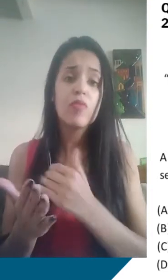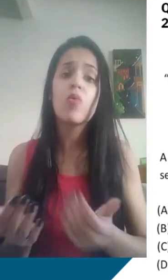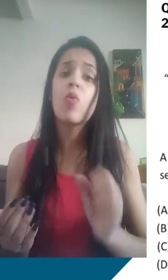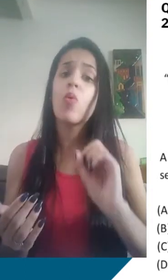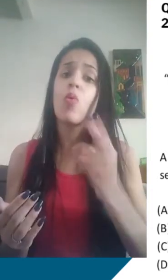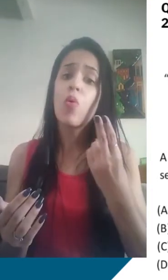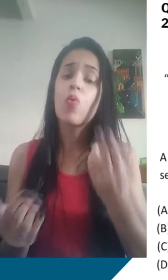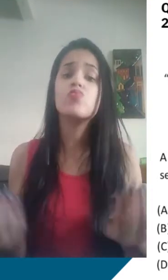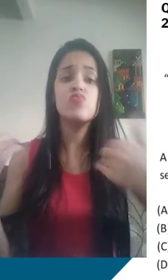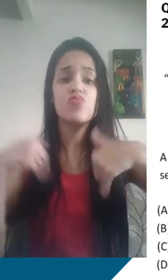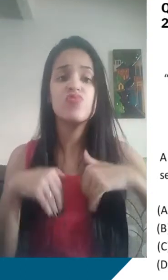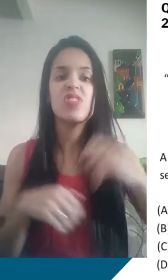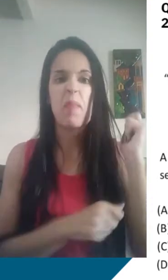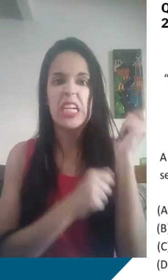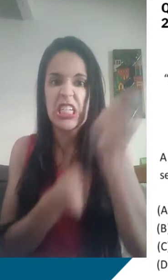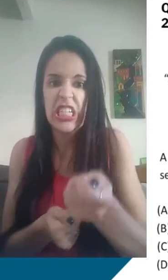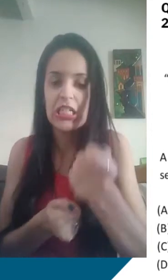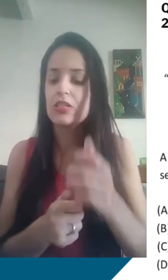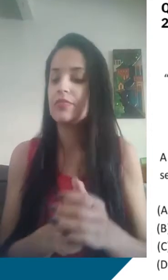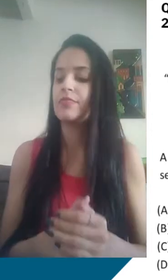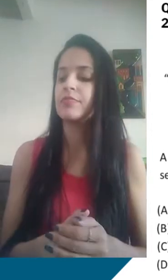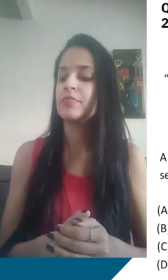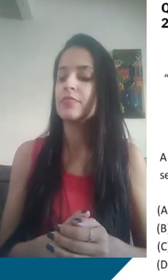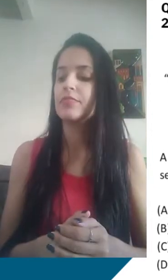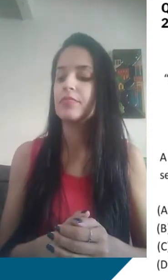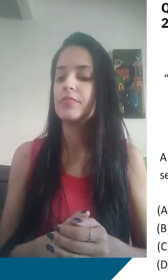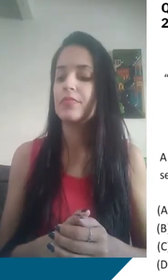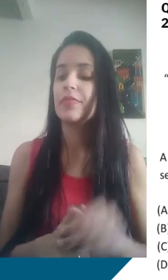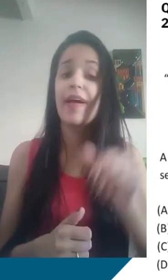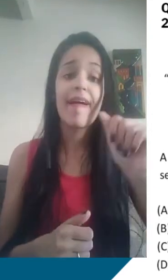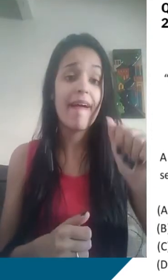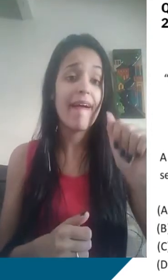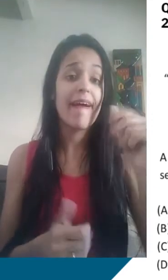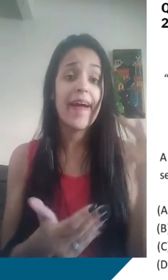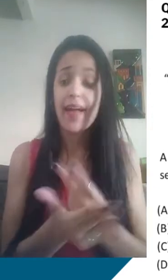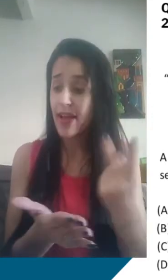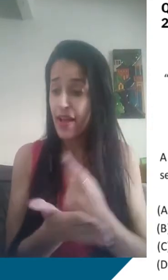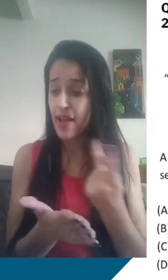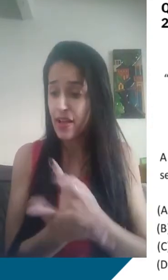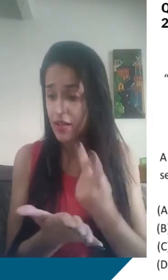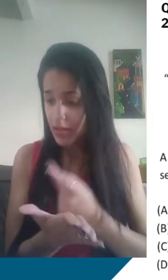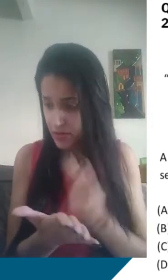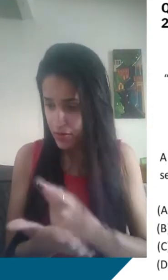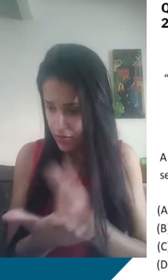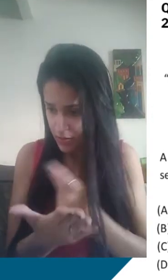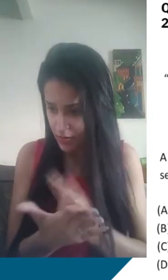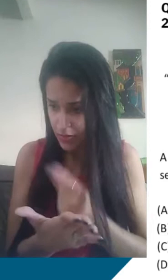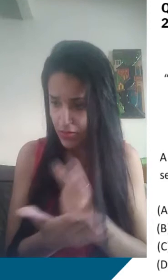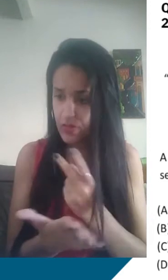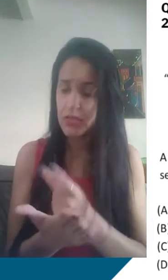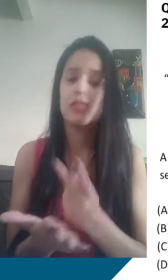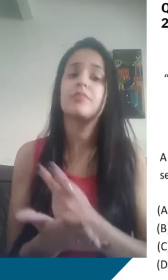e C, pode-se dizer que elipse diz respeito ao processo por meio do qual um termo já